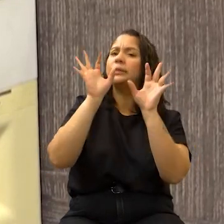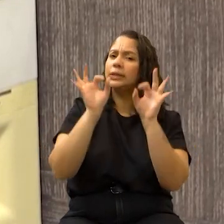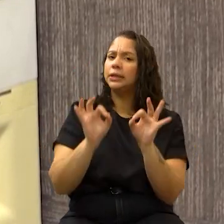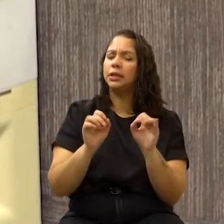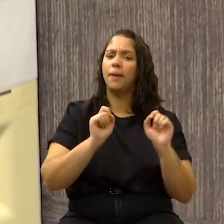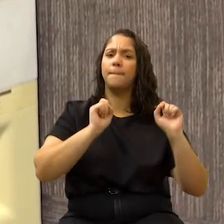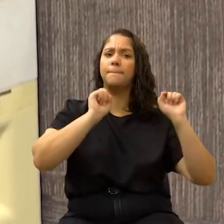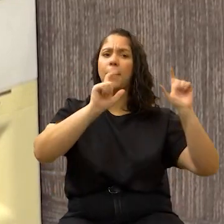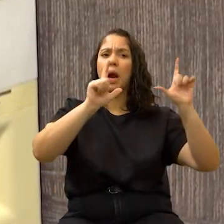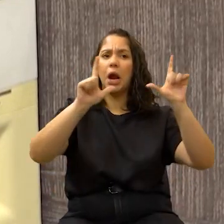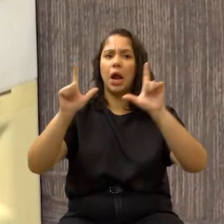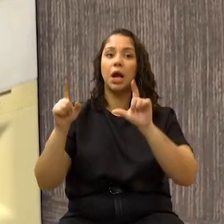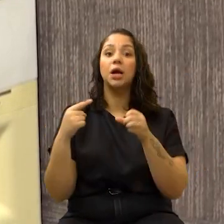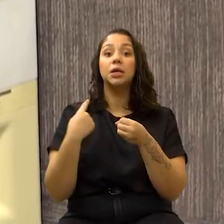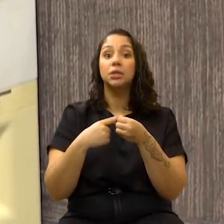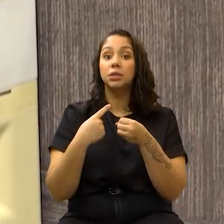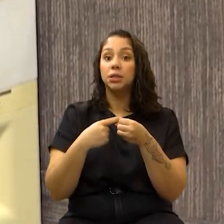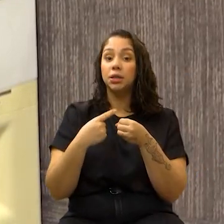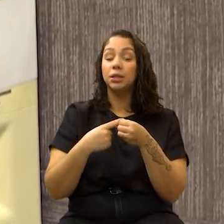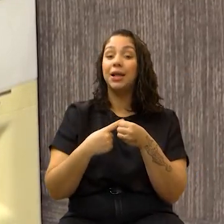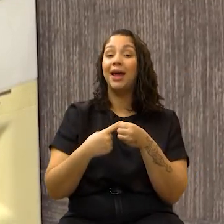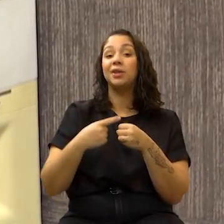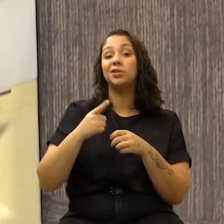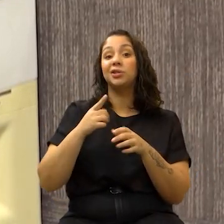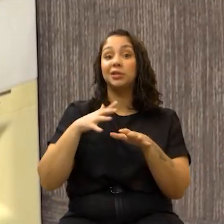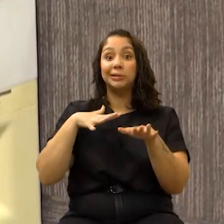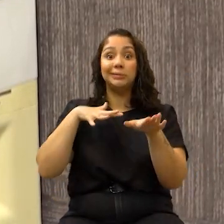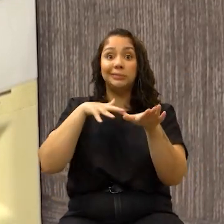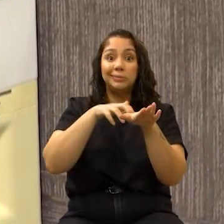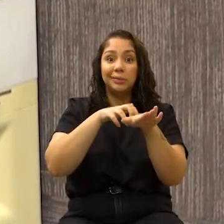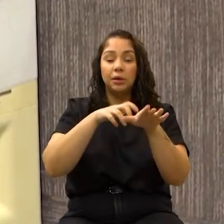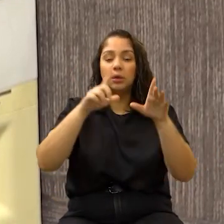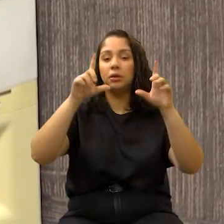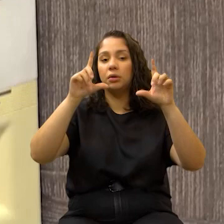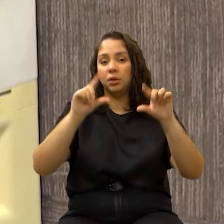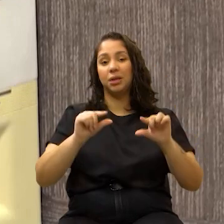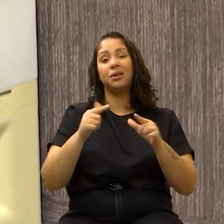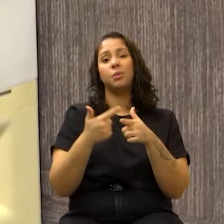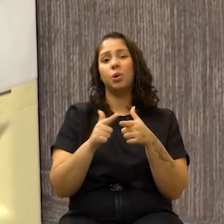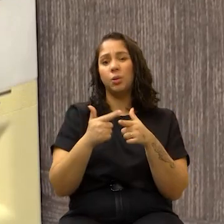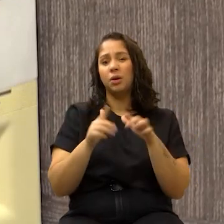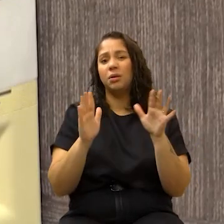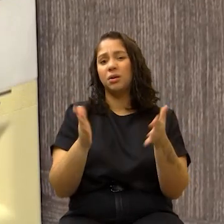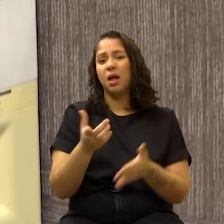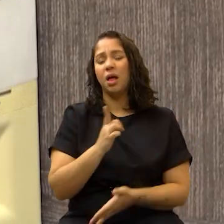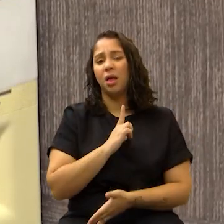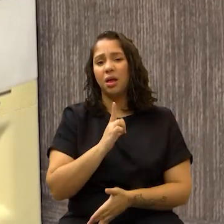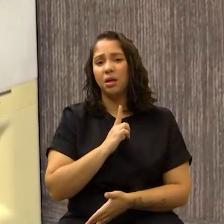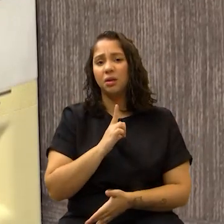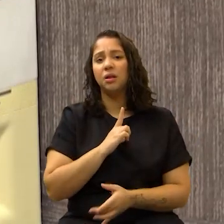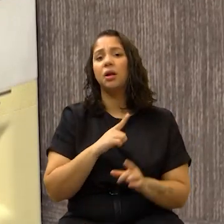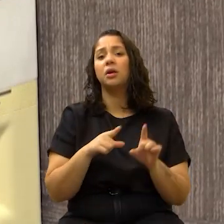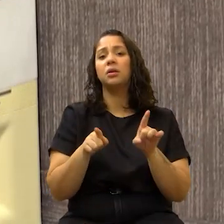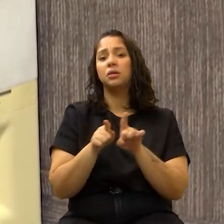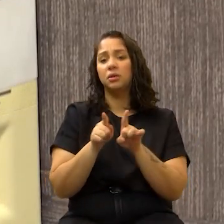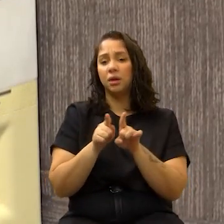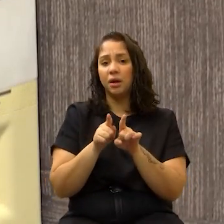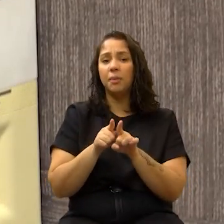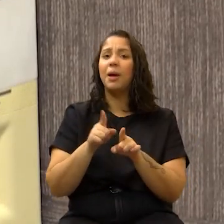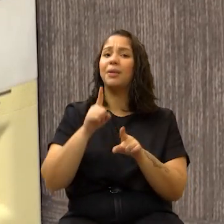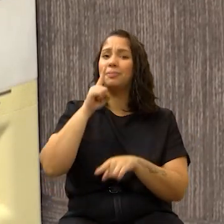toda certeza, se colocar, a cidade vai ser muito menos acidente da razão que já, do problema que já está tendo,